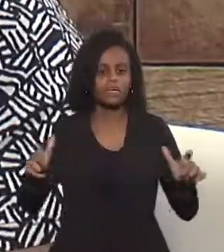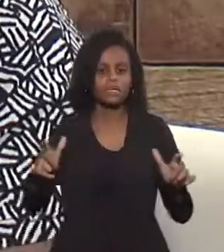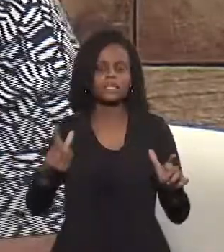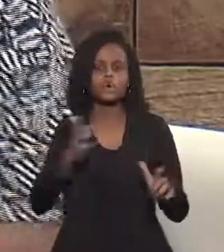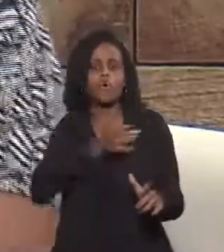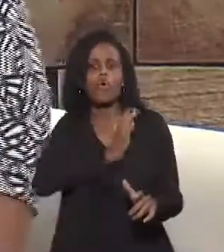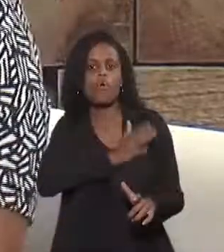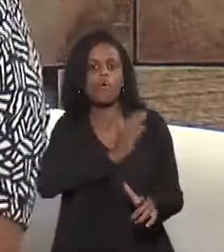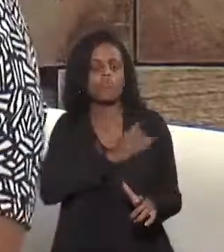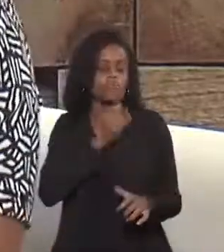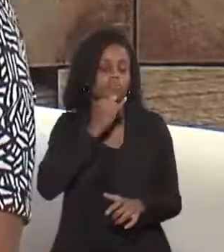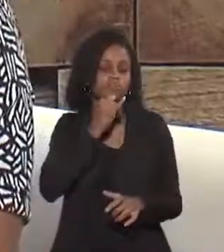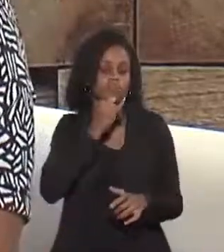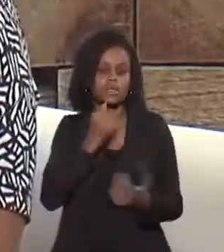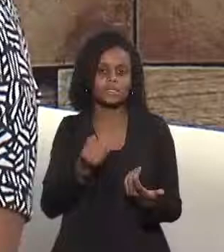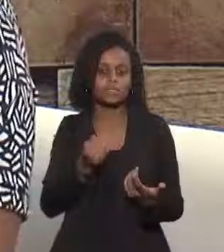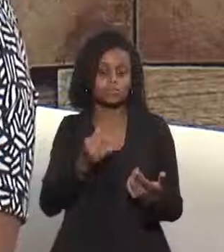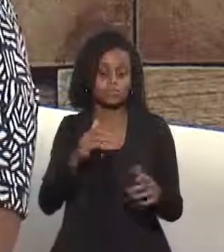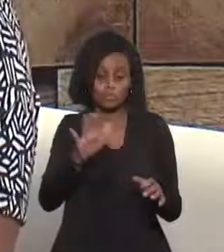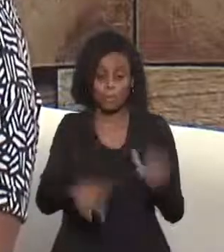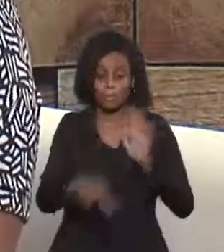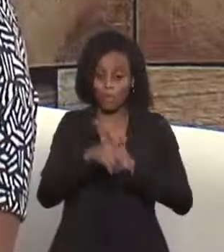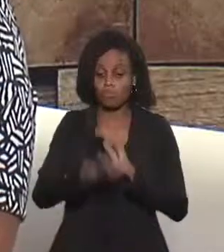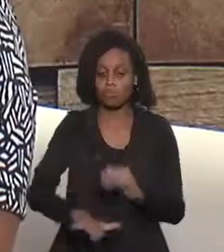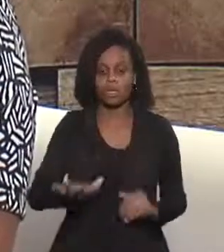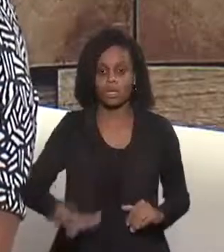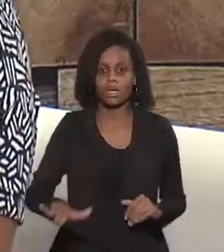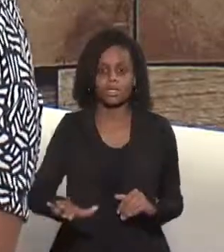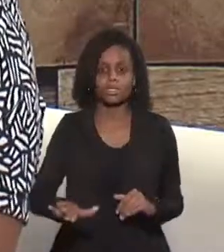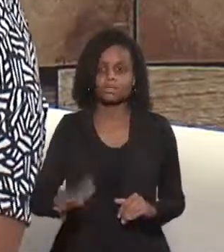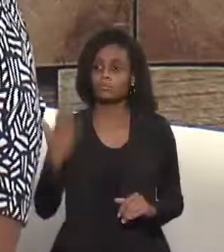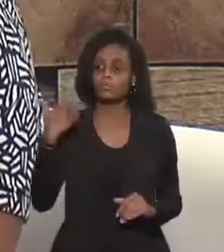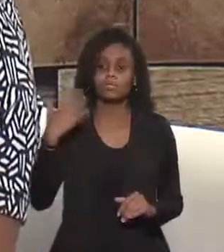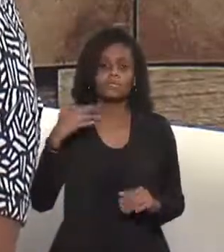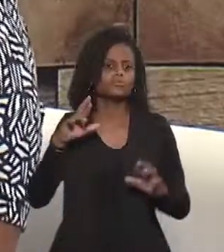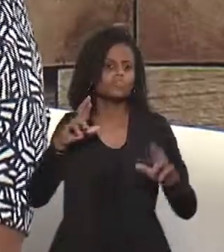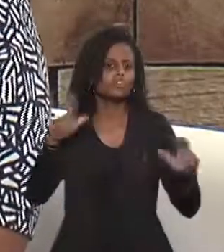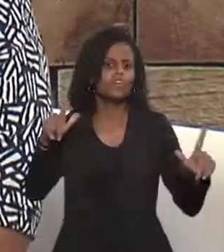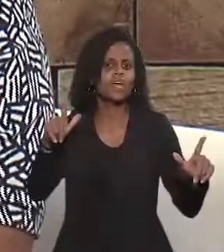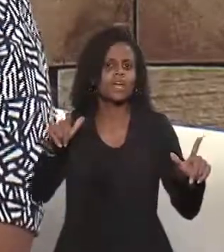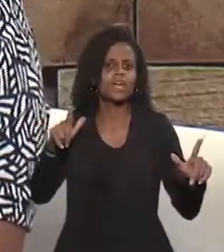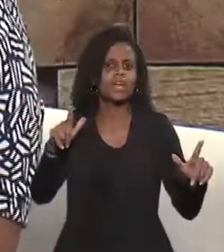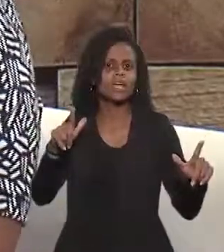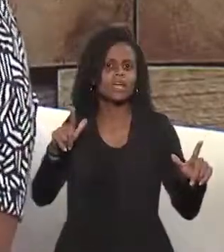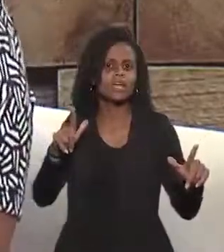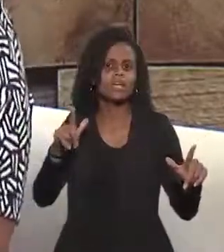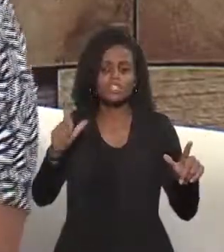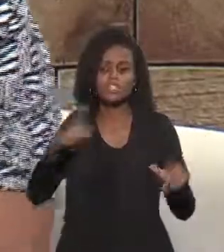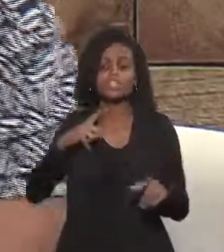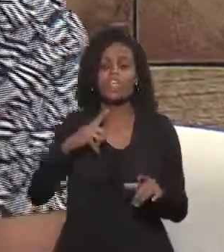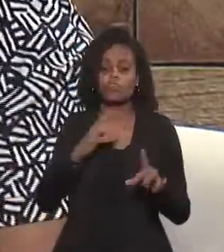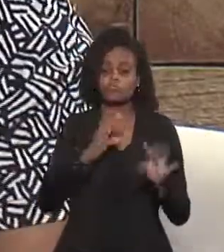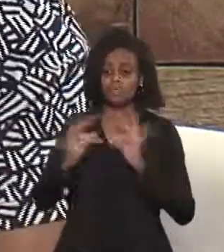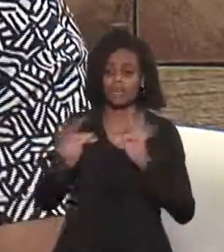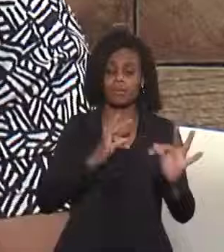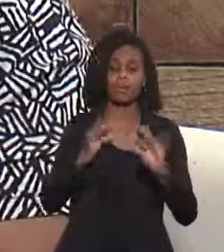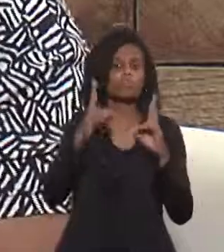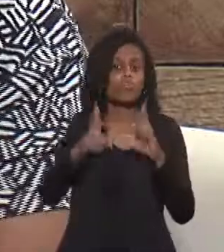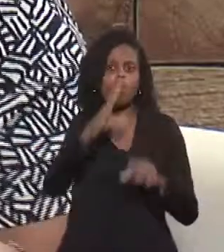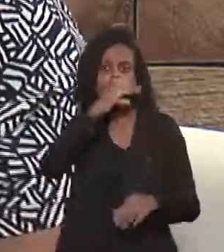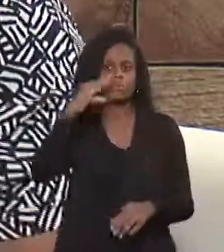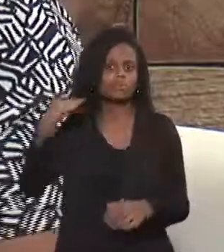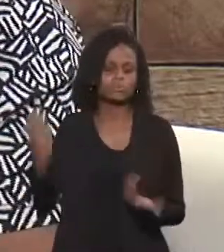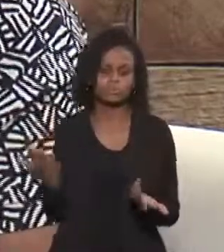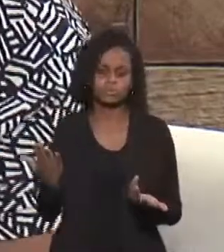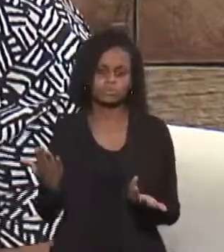abrangente, né? O coração, por exemplo, da criança, no início não era diferenciado o tratamento em relação ao adulto, e